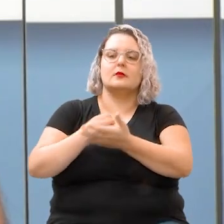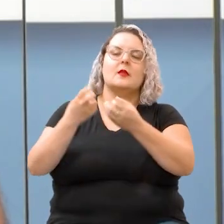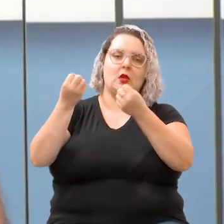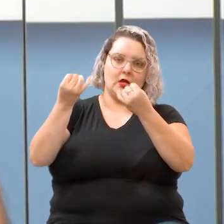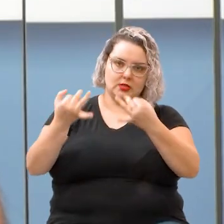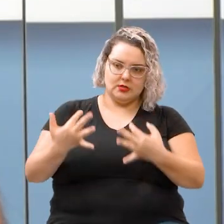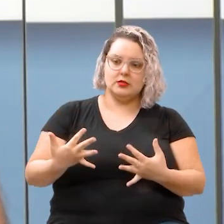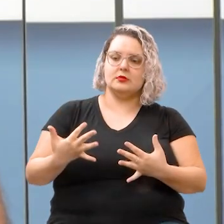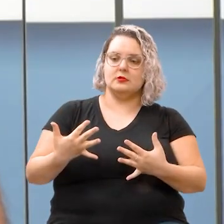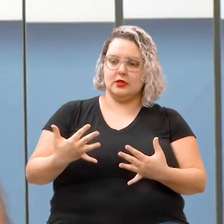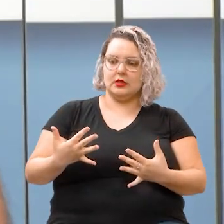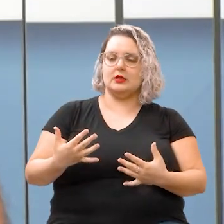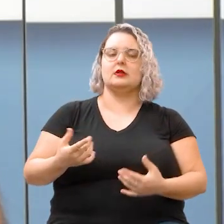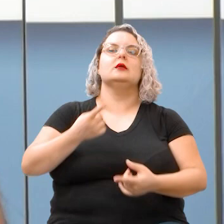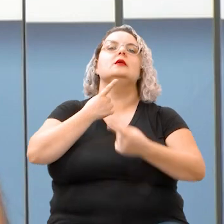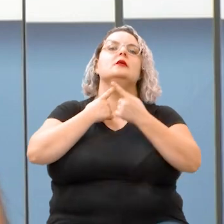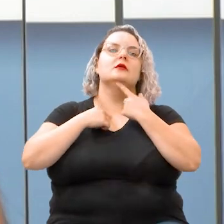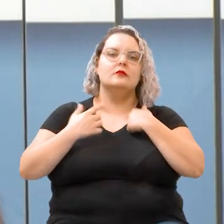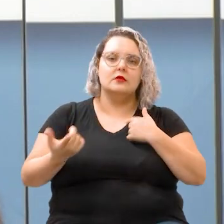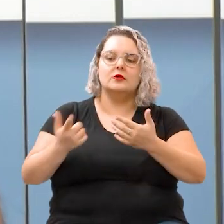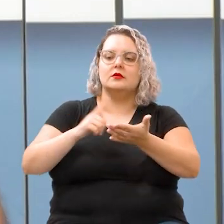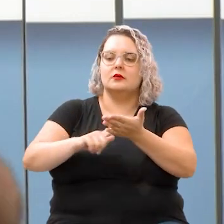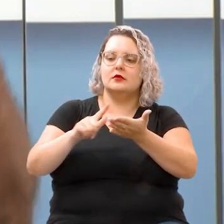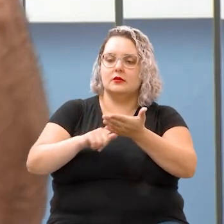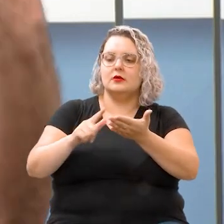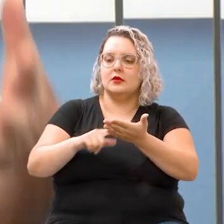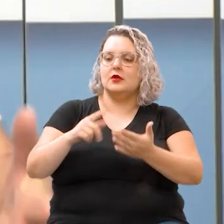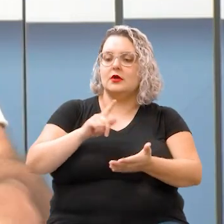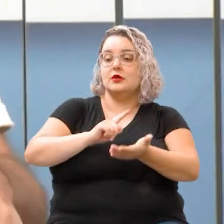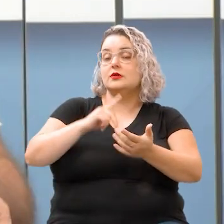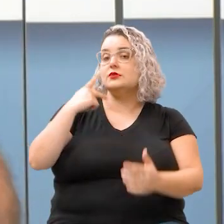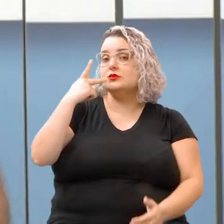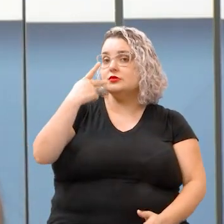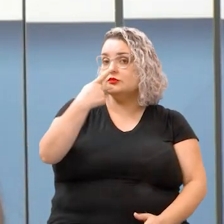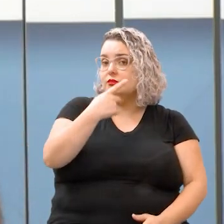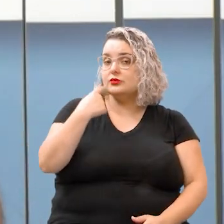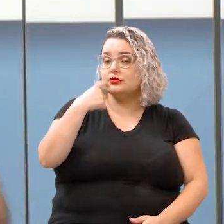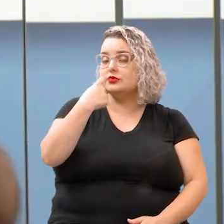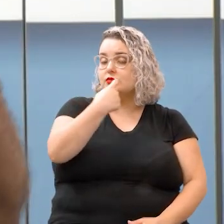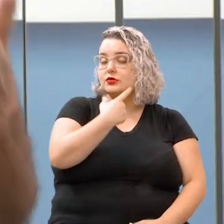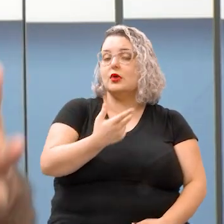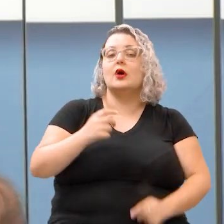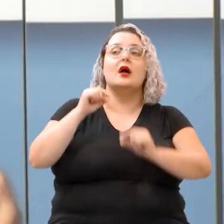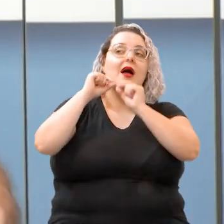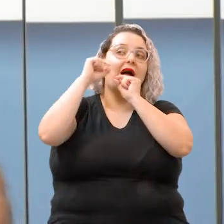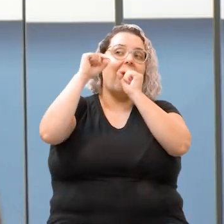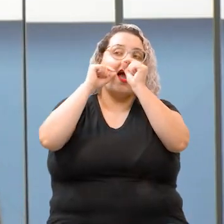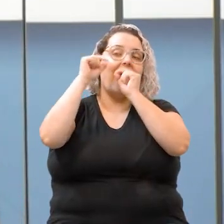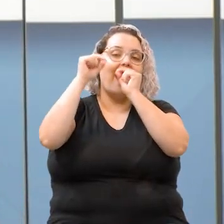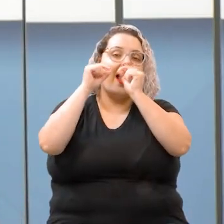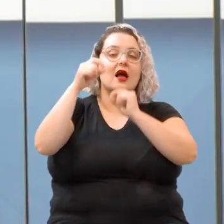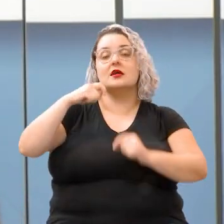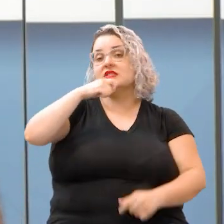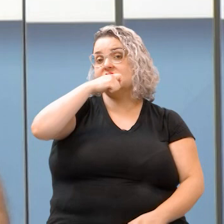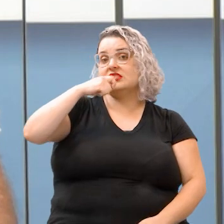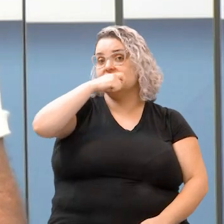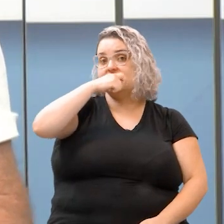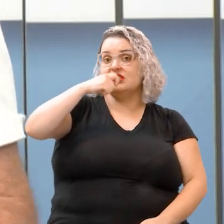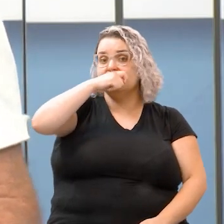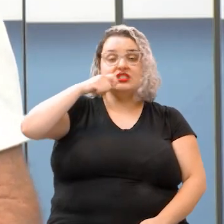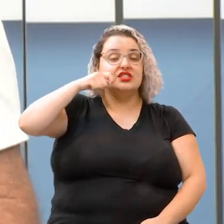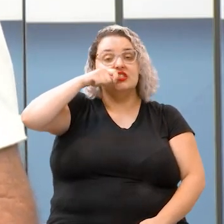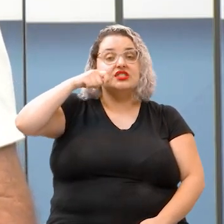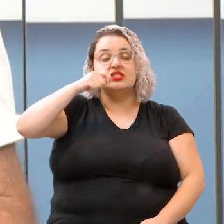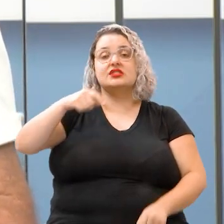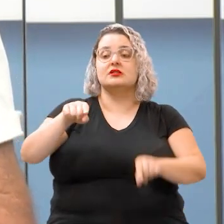instruir a necessidade da higiene bucal, fio dental, a escovação. Sim.